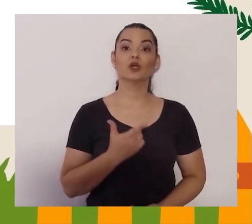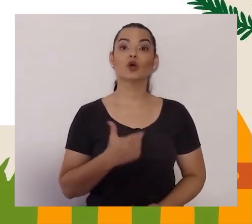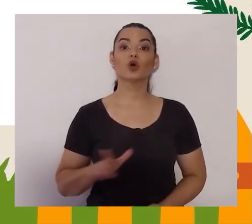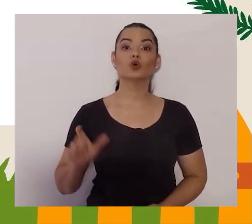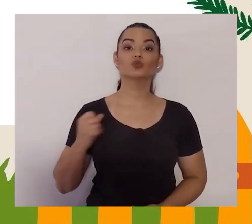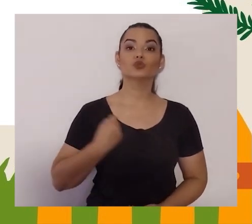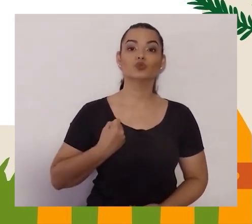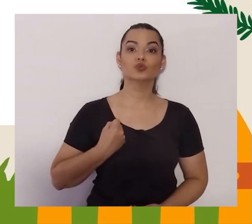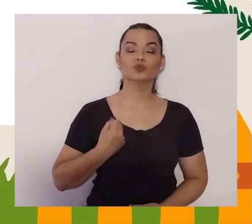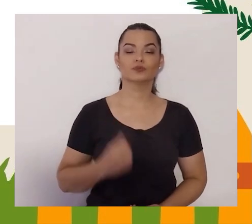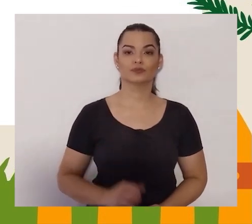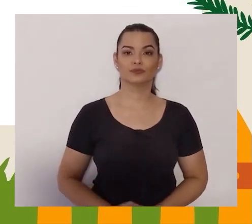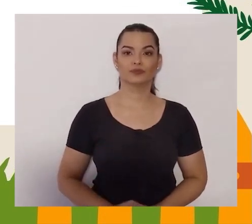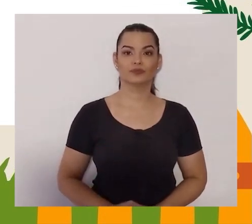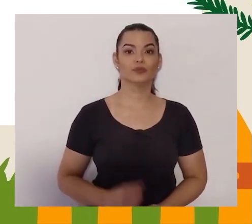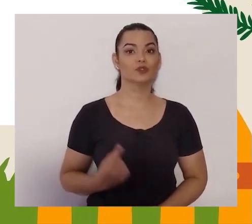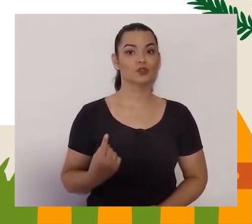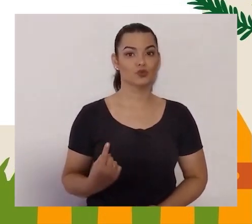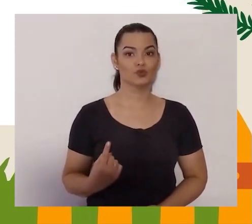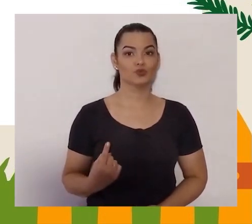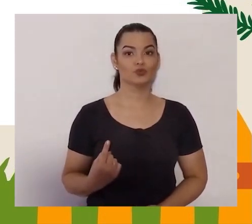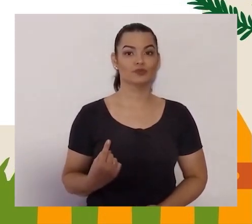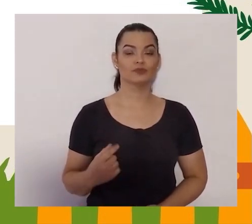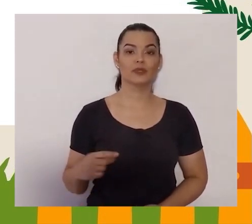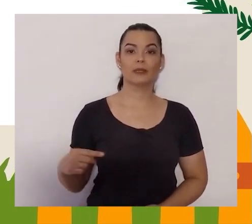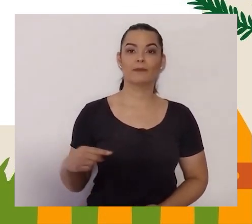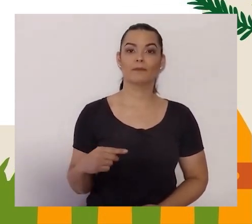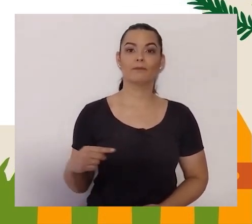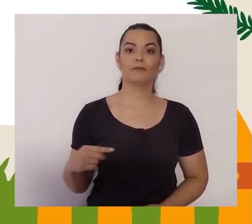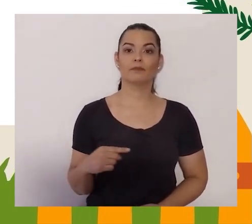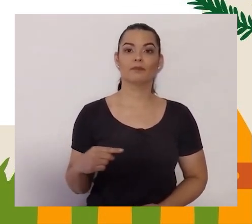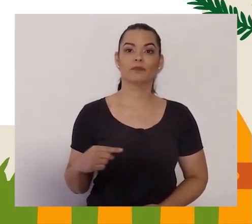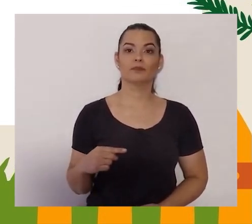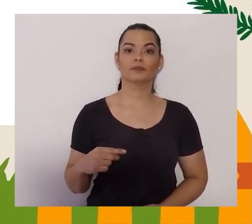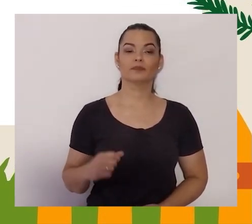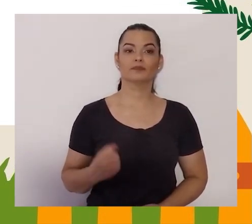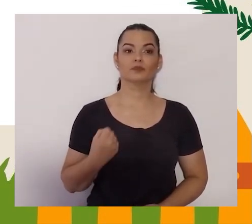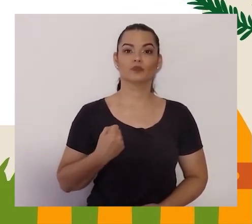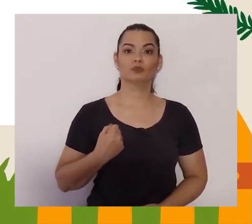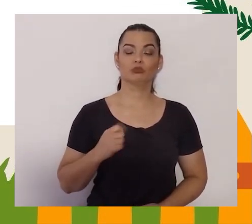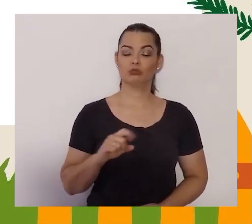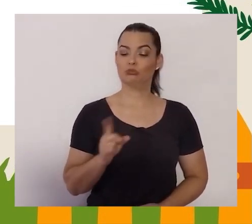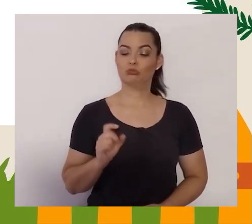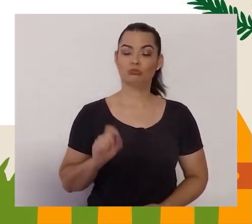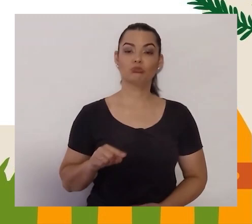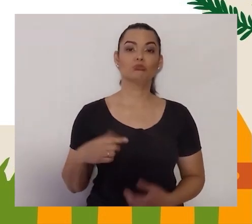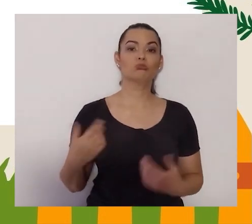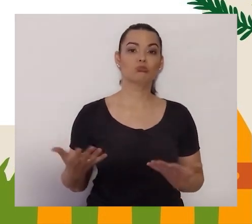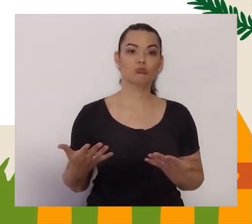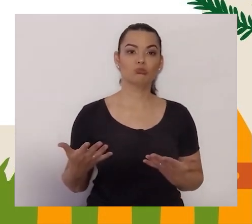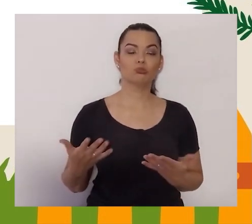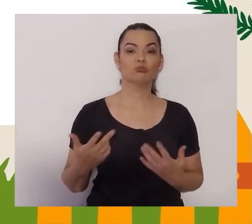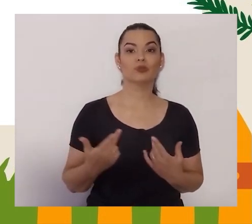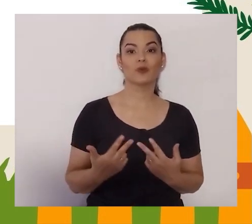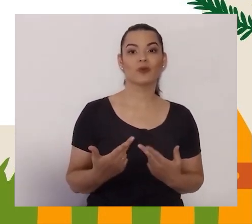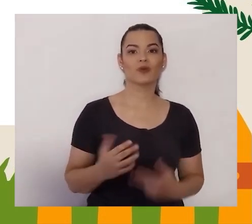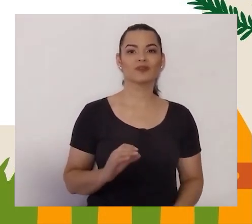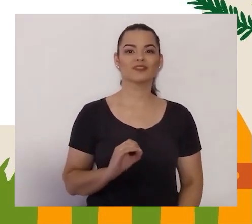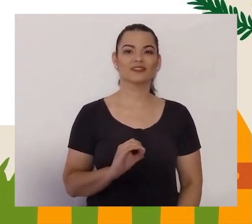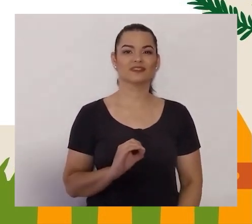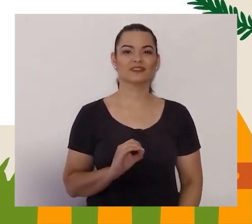O próximo número é 1. 1 menos. Número misterioso igual